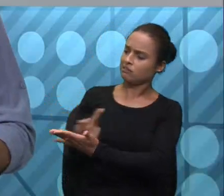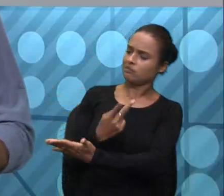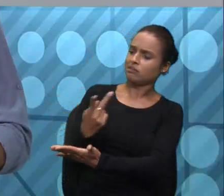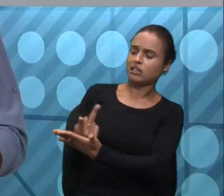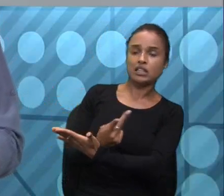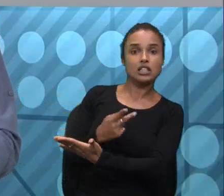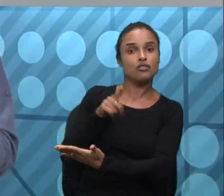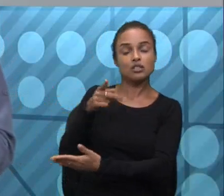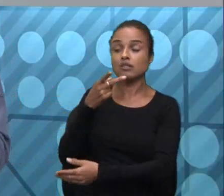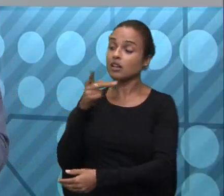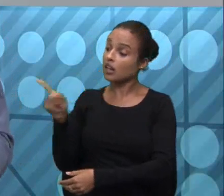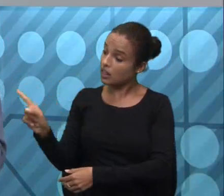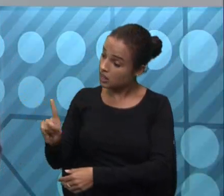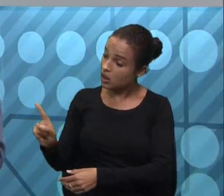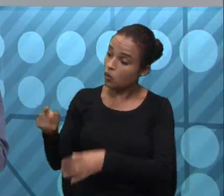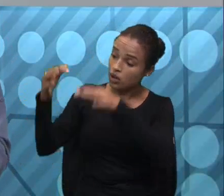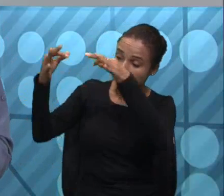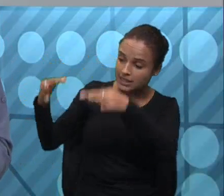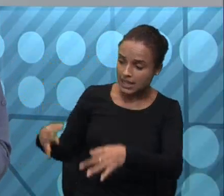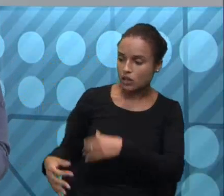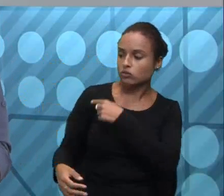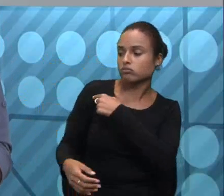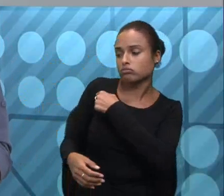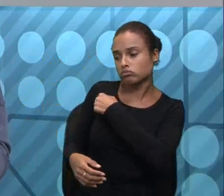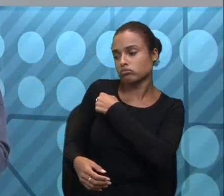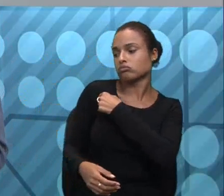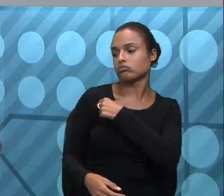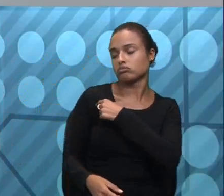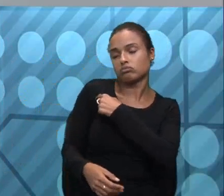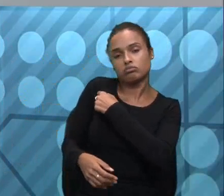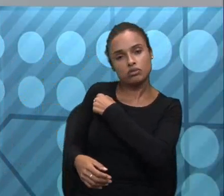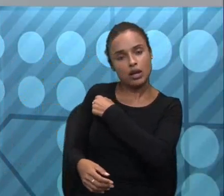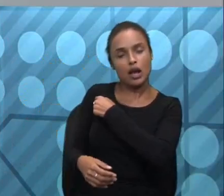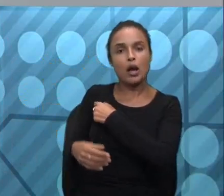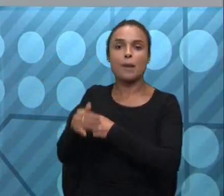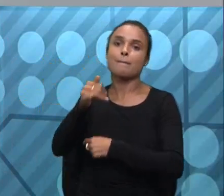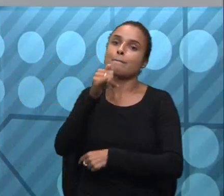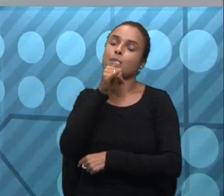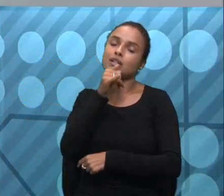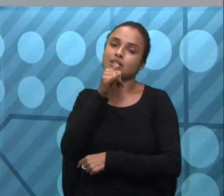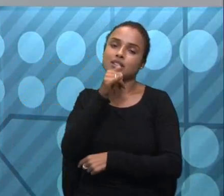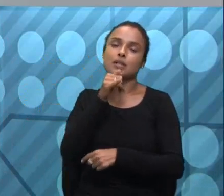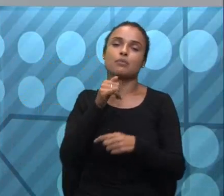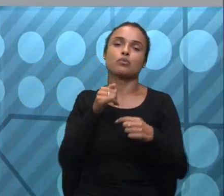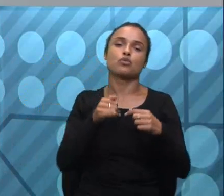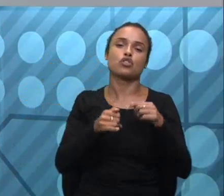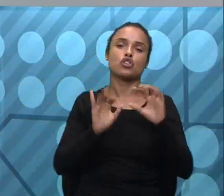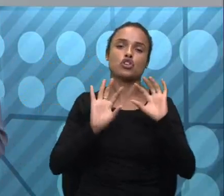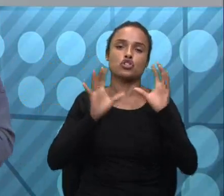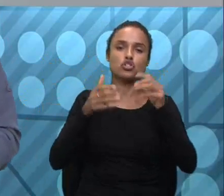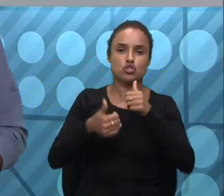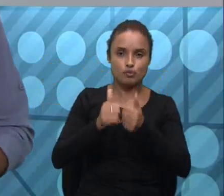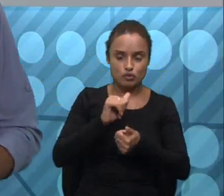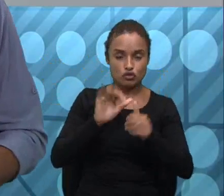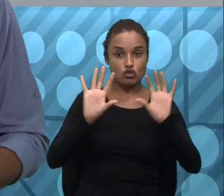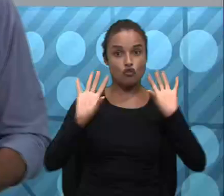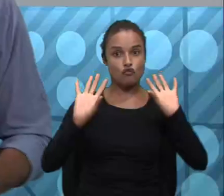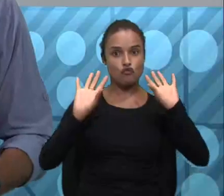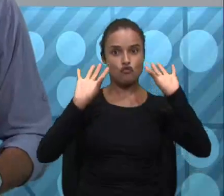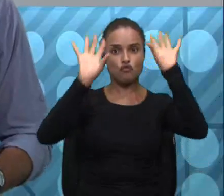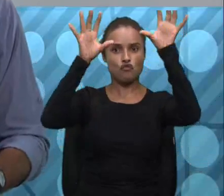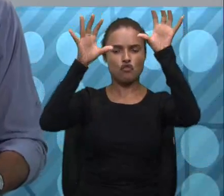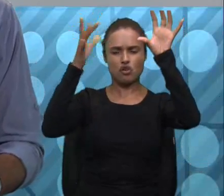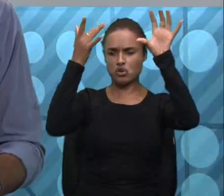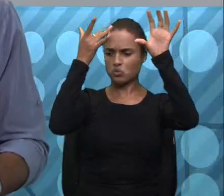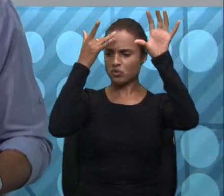movimento, tá? Imagina, como deram um exemplo no vôlei, se eu não sei que o meu cotovelo ele vai flexionar, que eu não